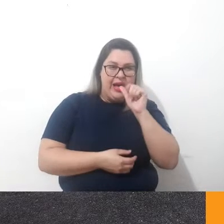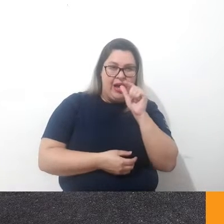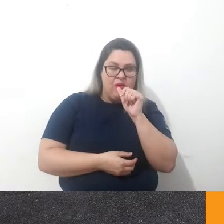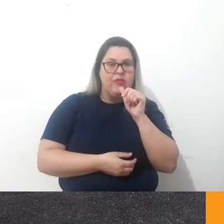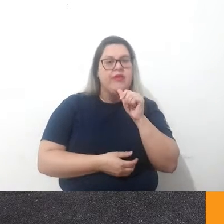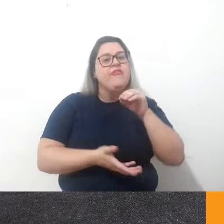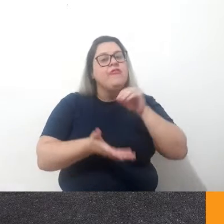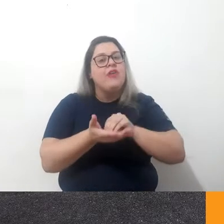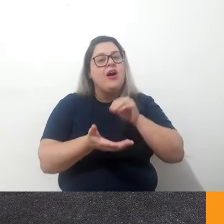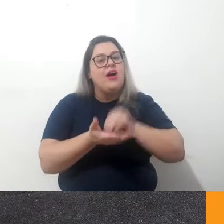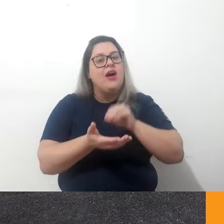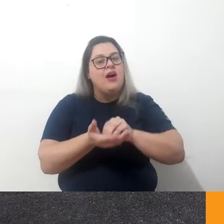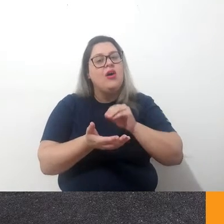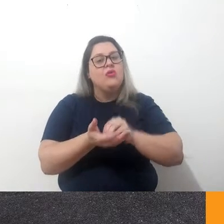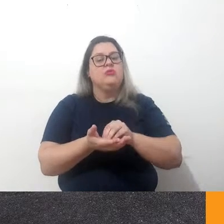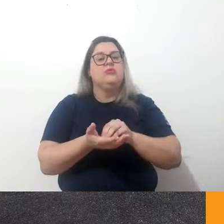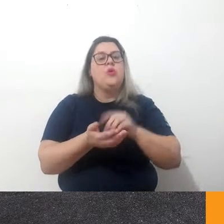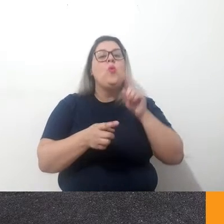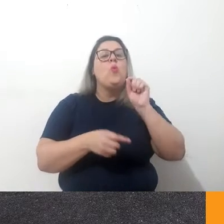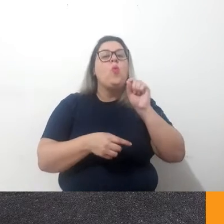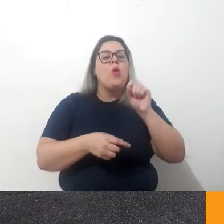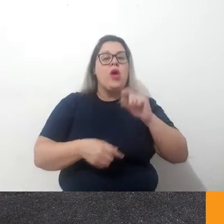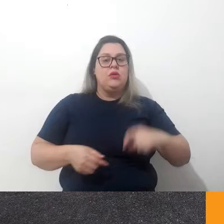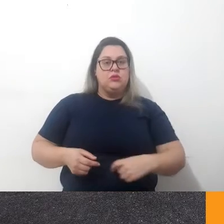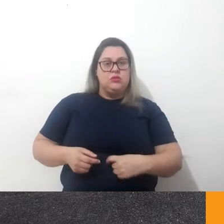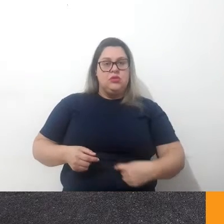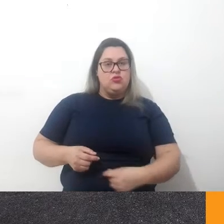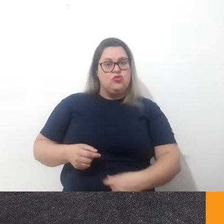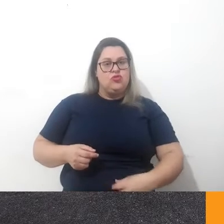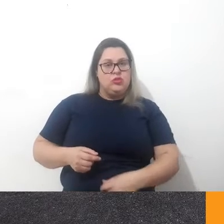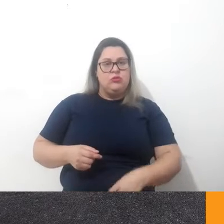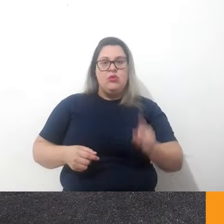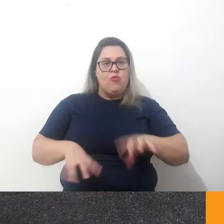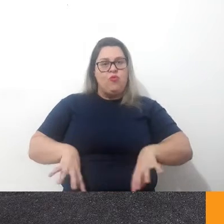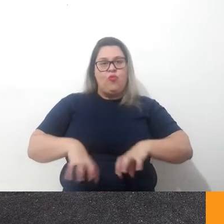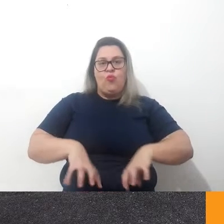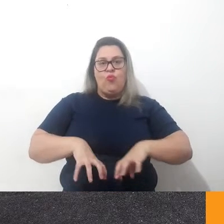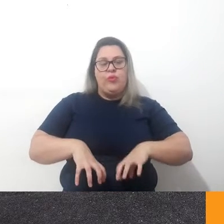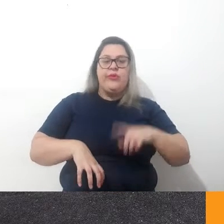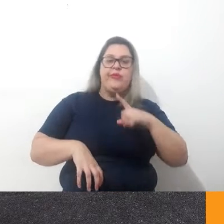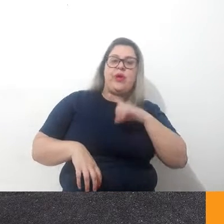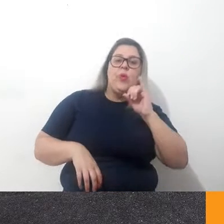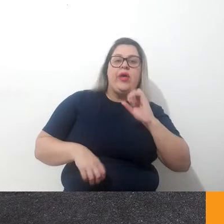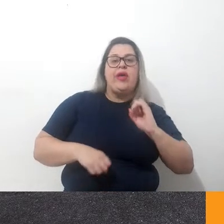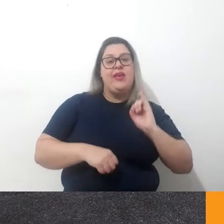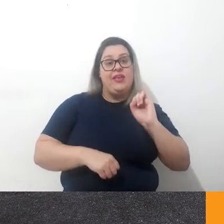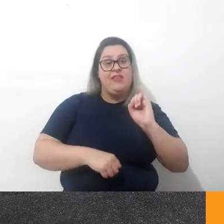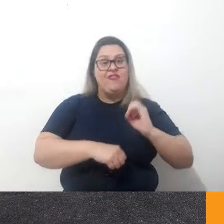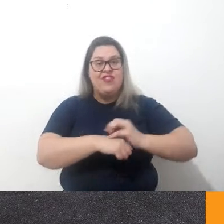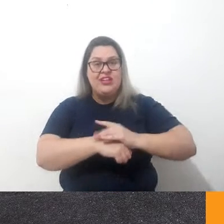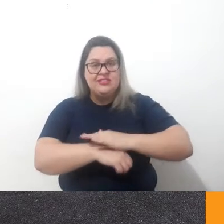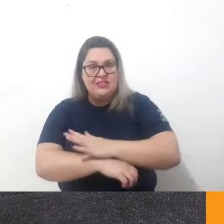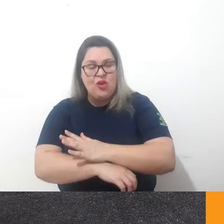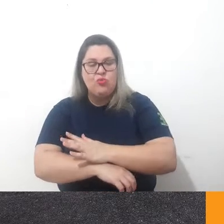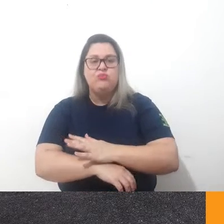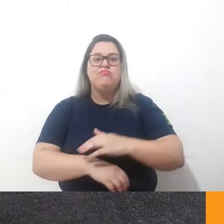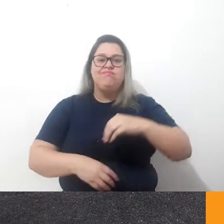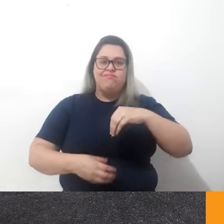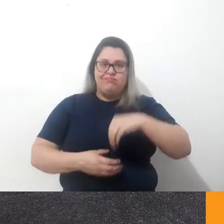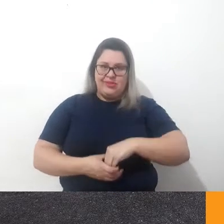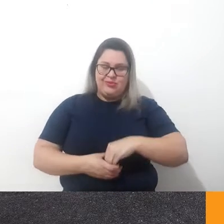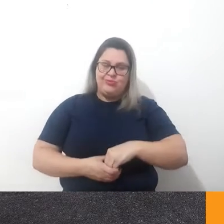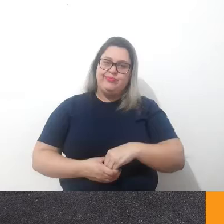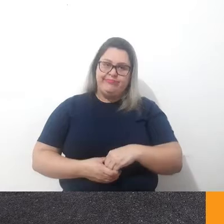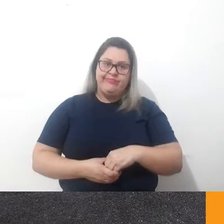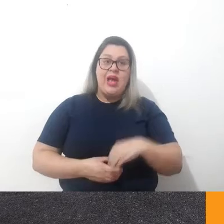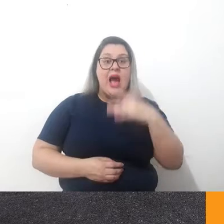está absorvendo toda a água no intestino grosso. Muitas vezes é por causa de alguma infecção, tá? E a cor das